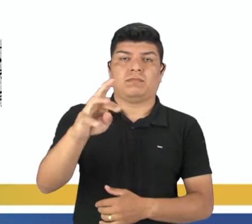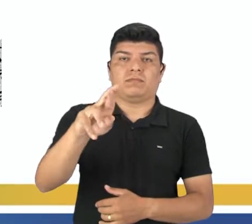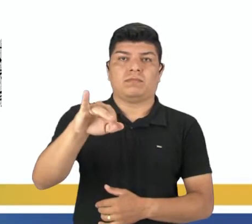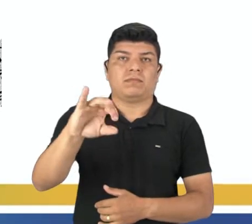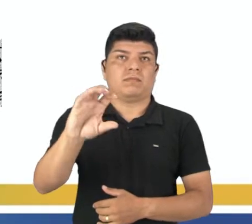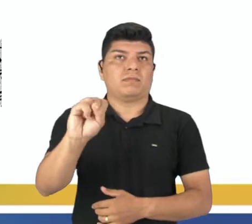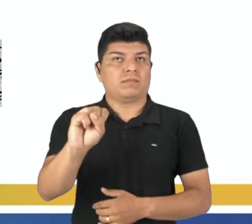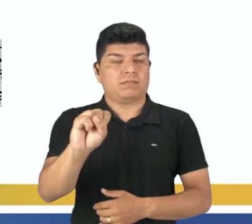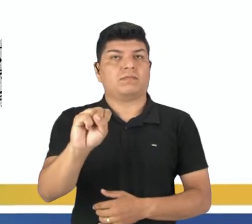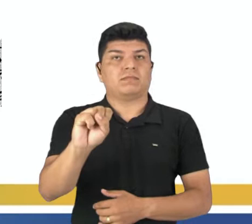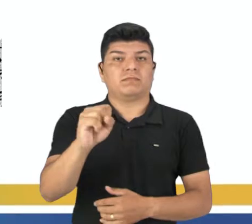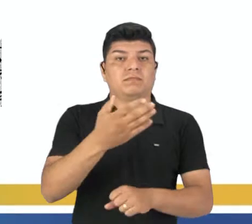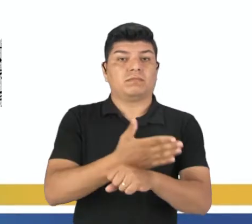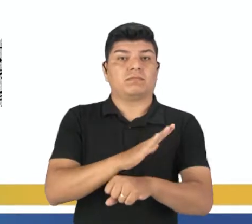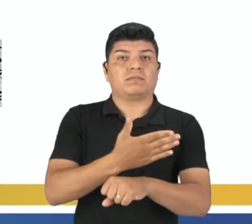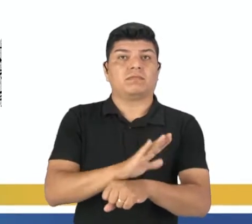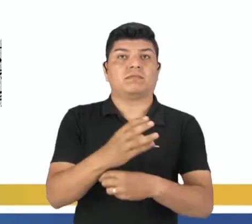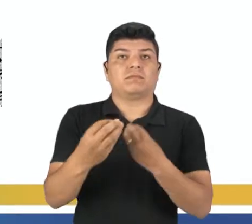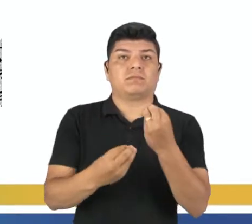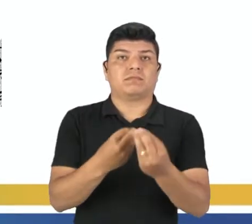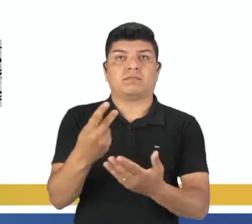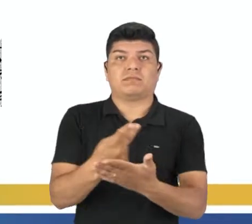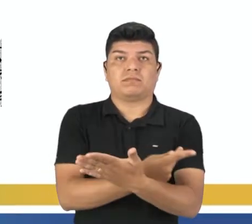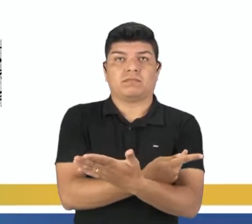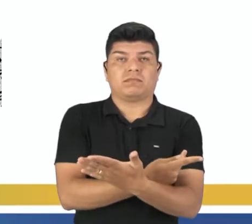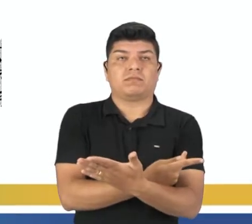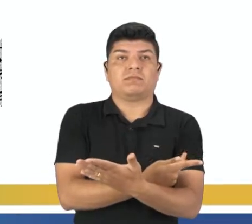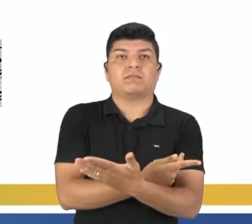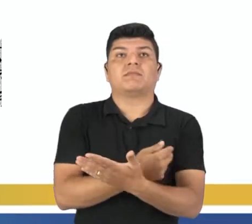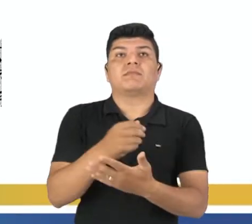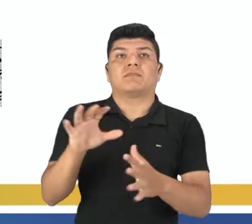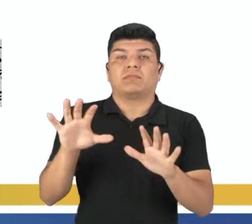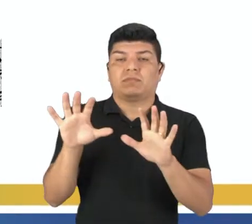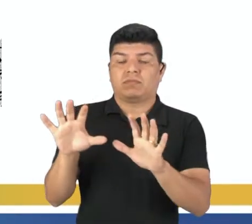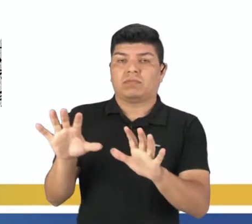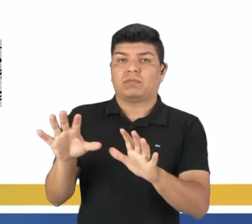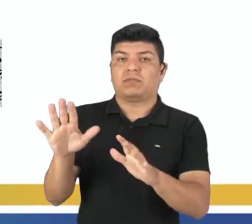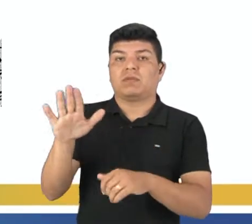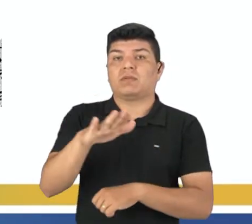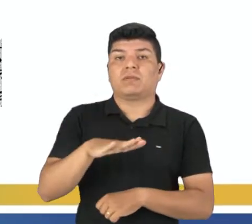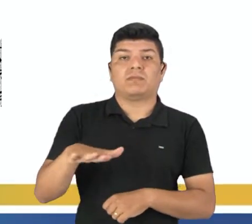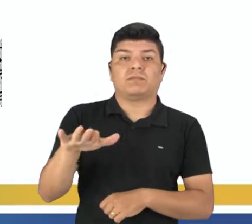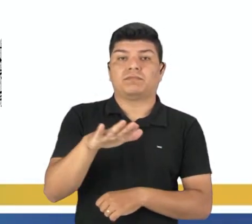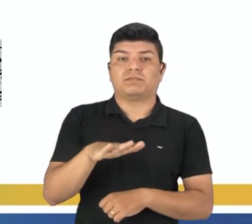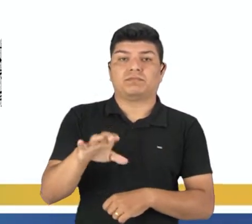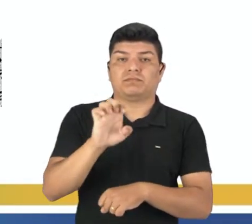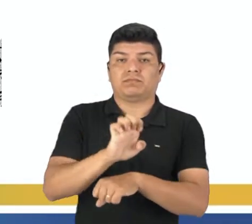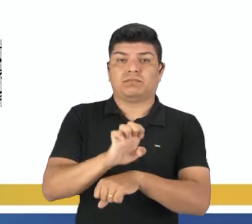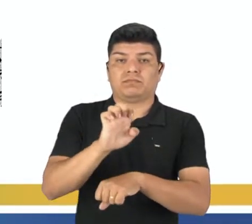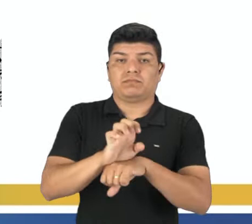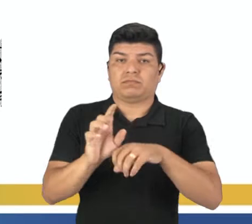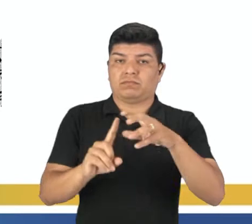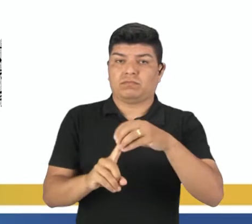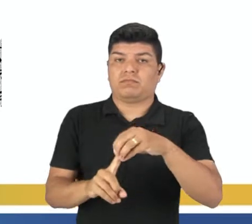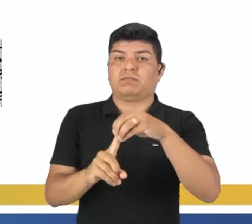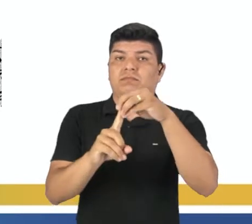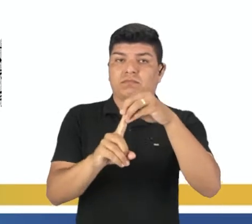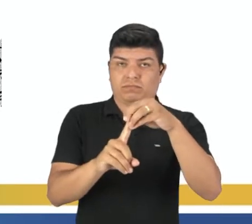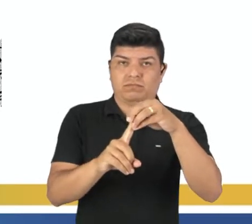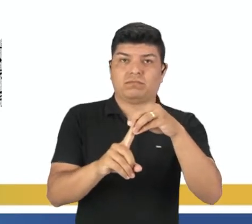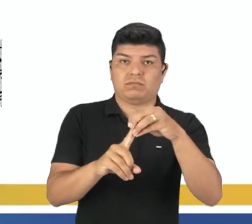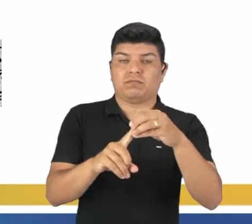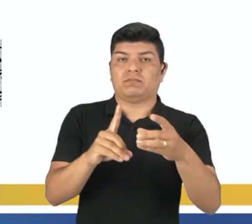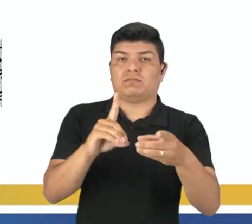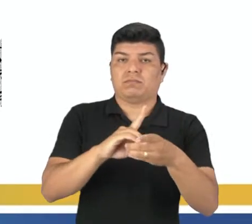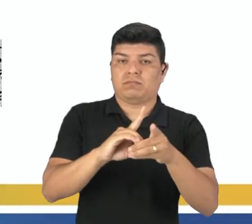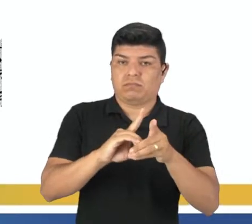gente vai ver um pouco na prática de como funciona. Os regimes totalitários estão baseados num Estado centralizador,